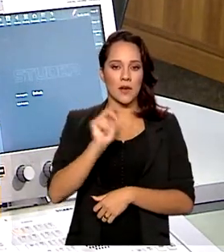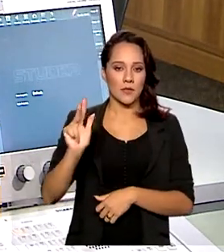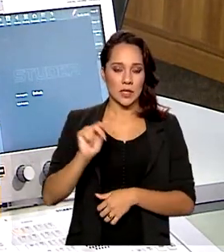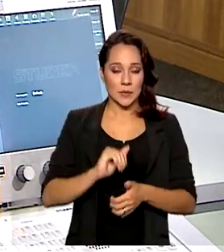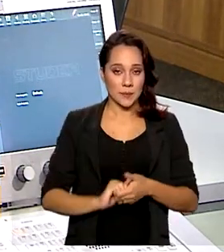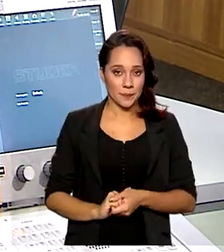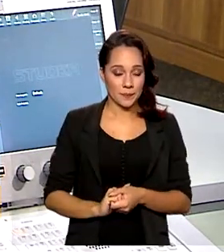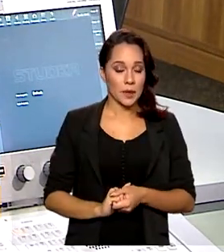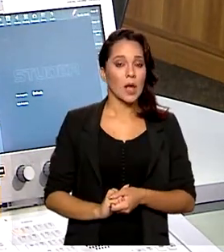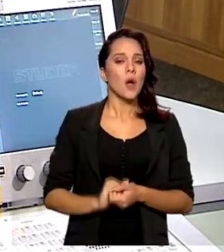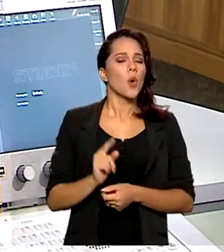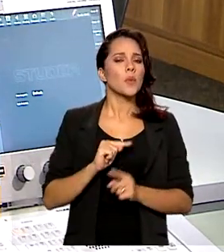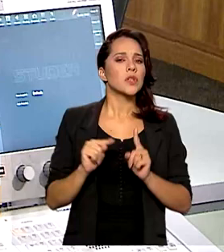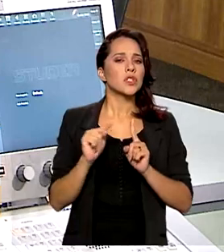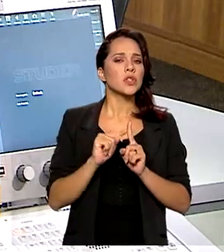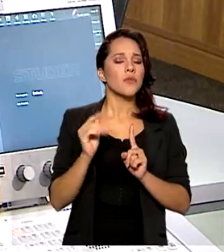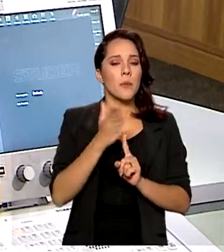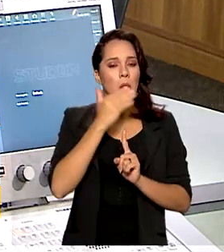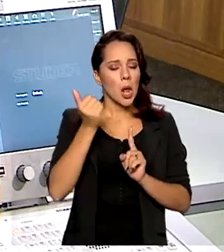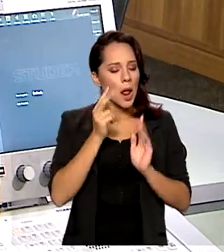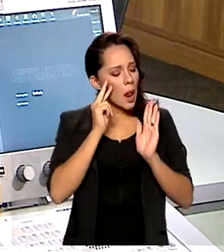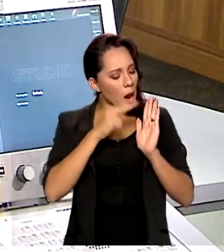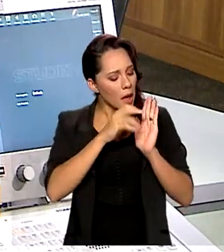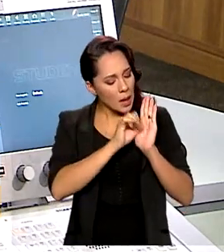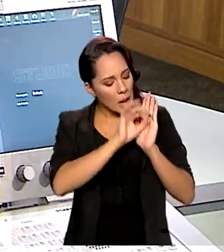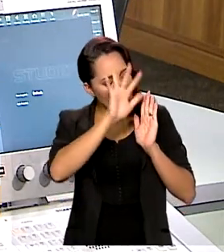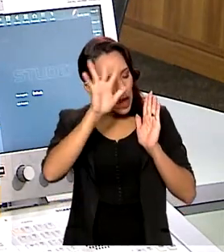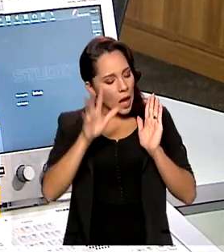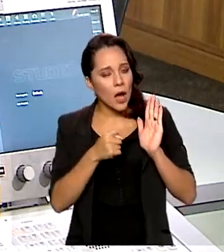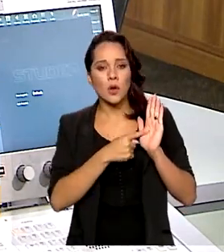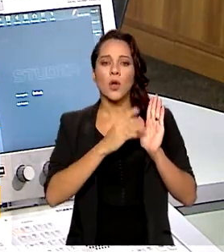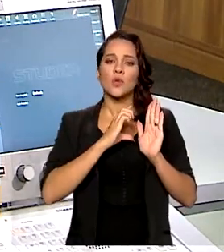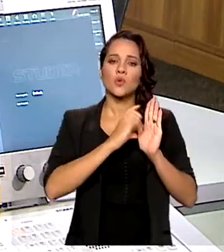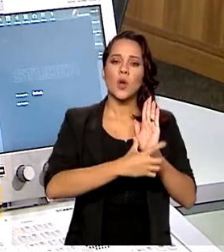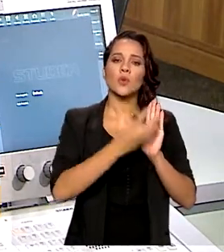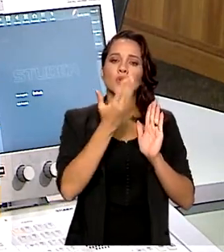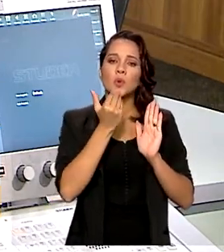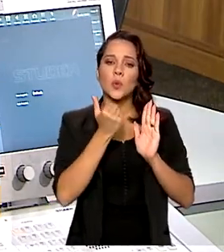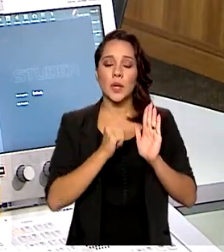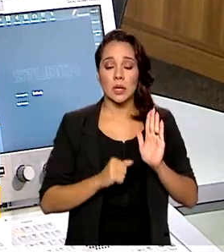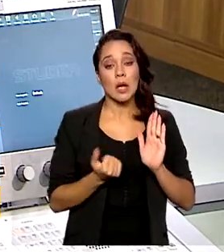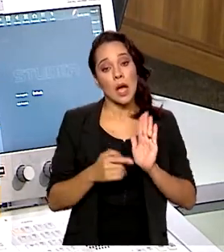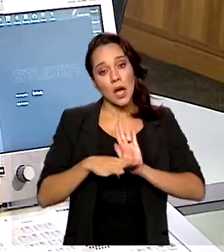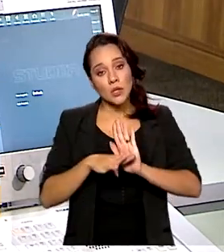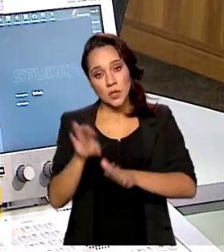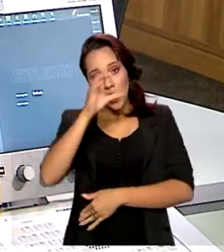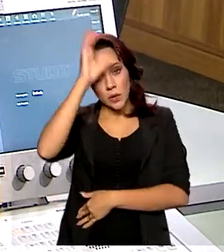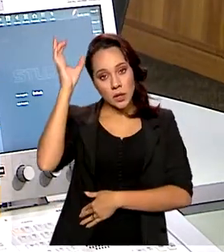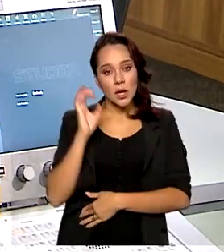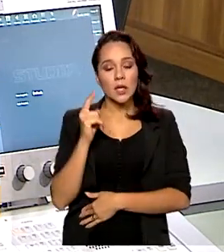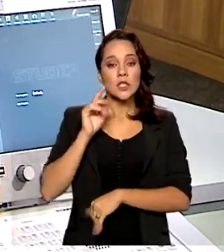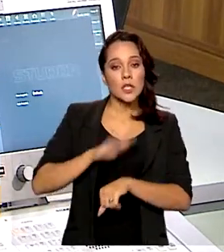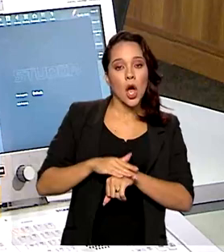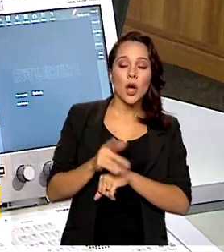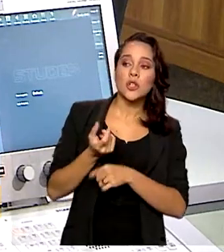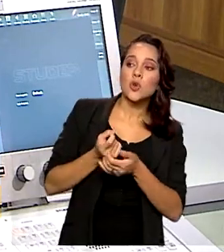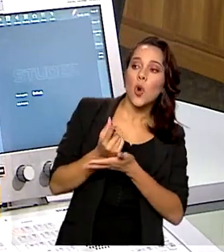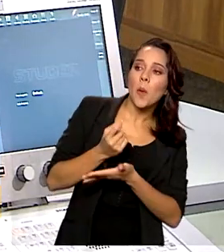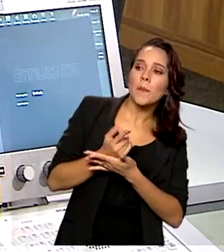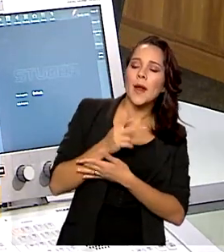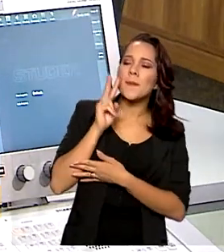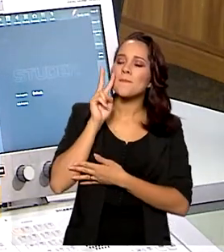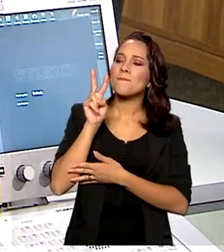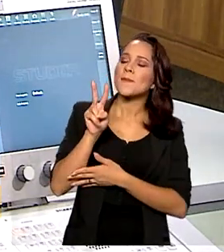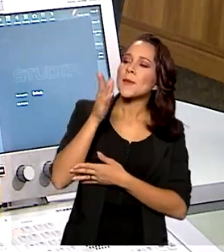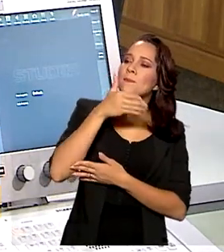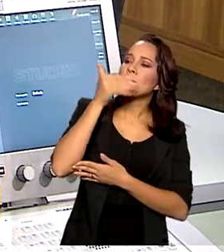O objetivo é melhorar a clareza e legibilidade dos rótulos e, assim, ajudar o consumidor, na hora da compra, a